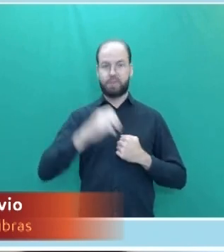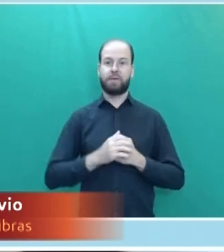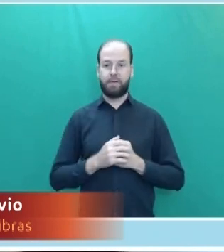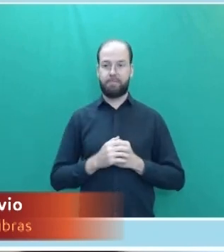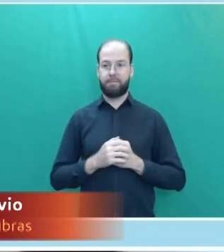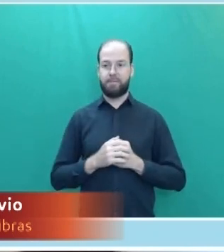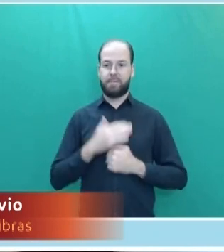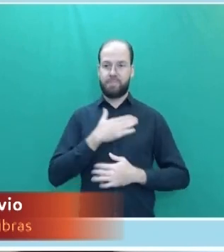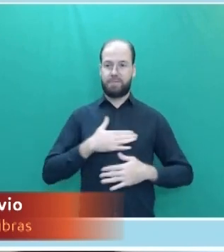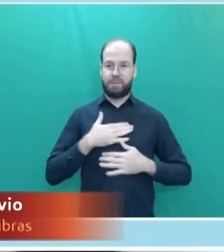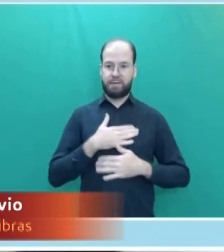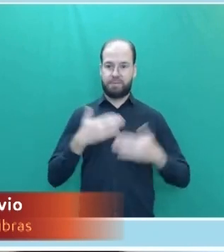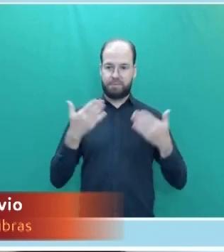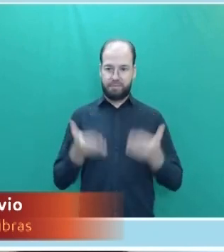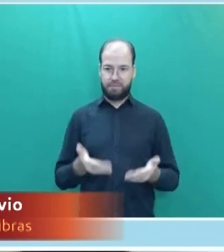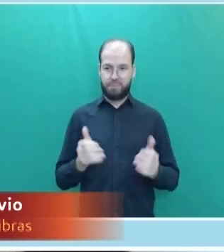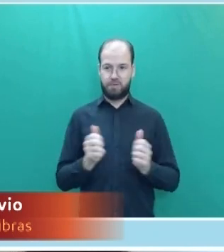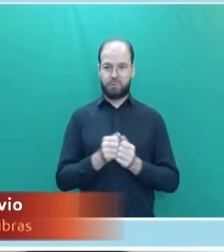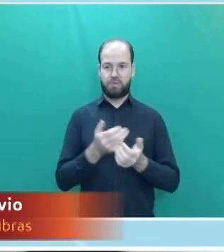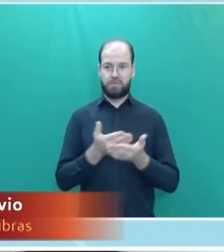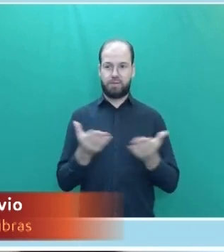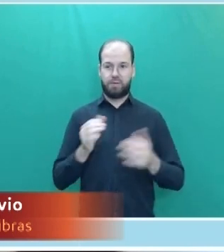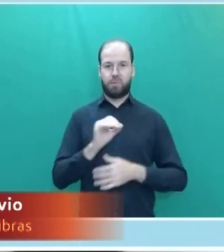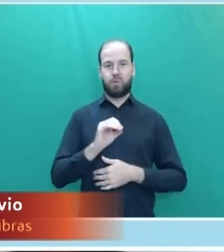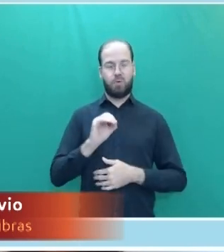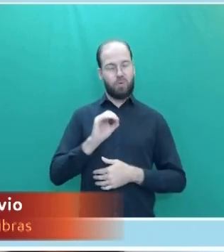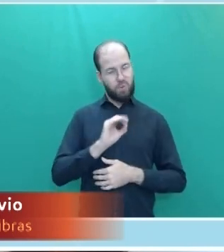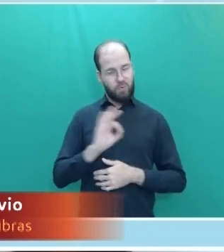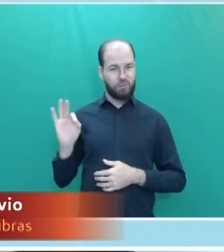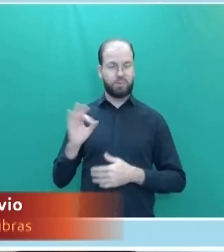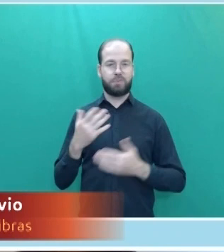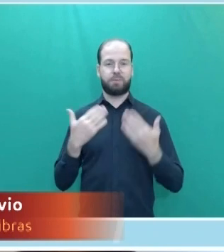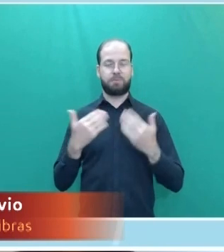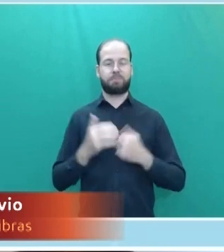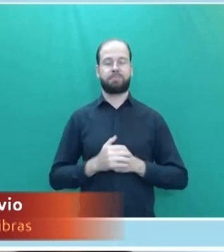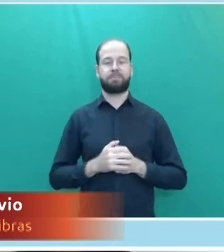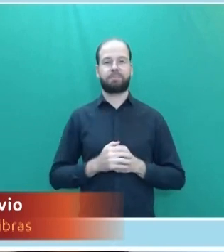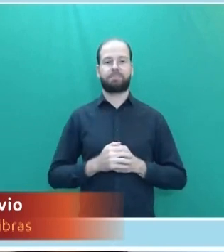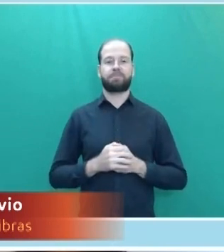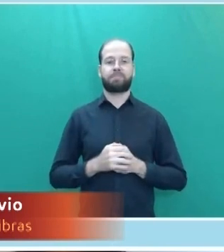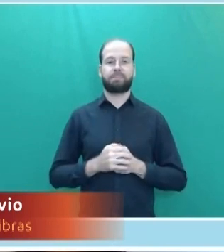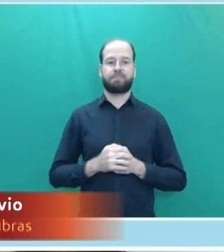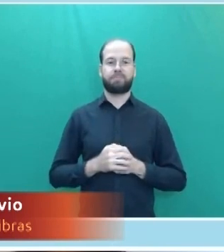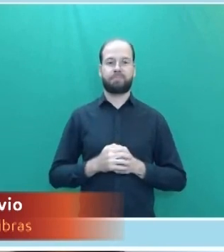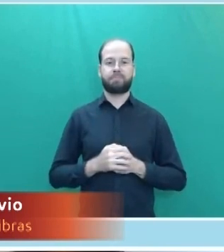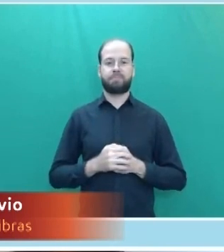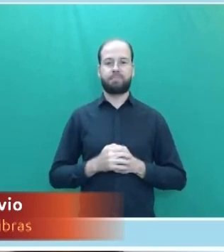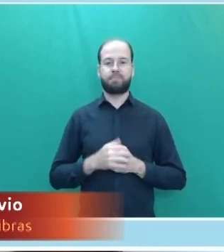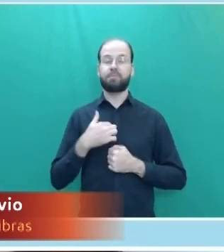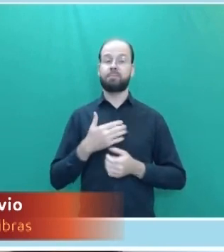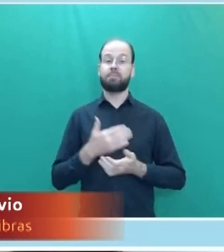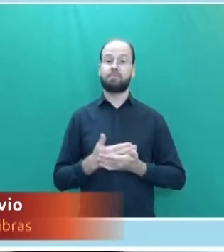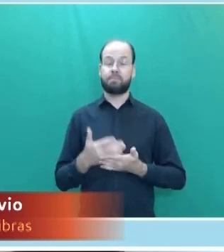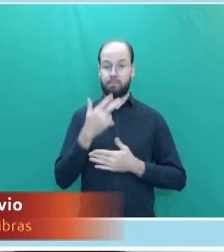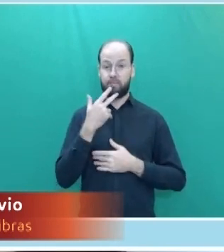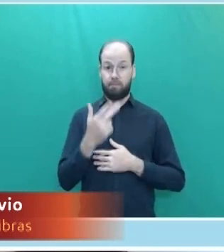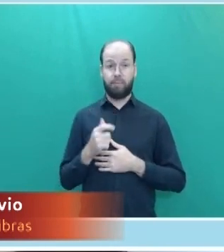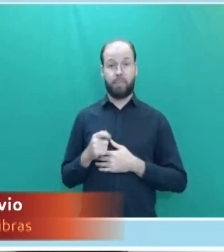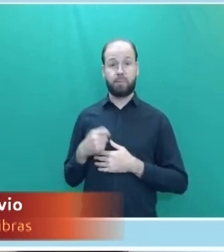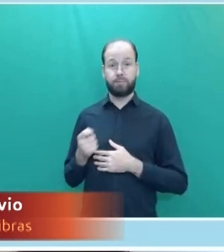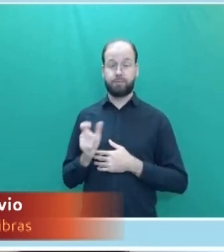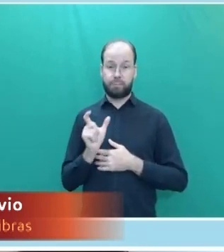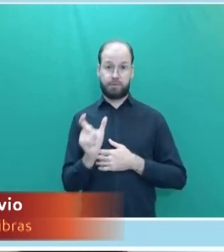isso, é um prazer estar aqui com vocês, vai ser ótima a nossa conversa. Bom, queria começar falando dessa sigla, que até